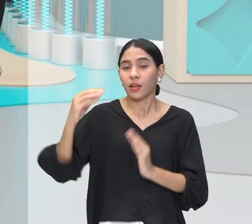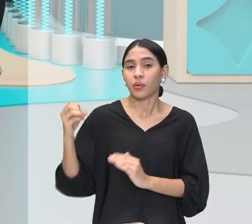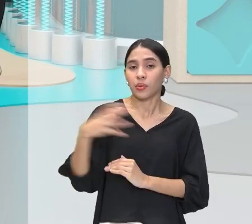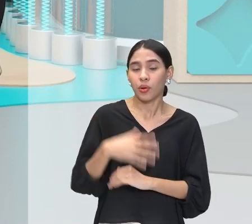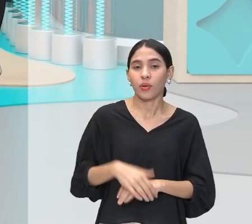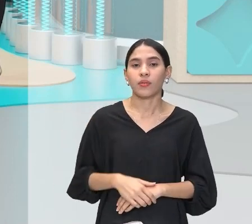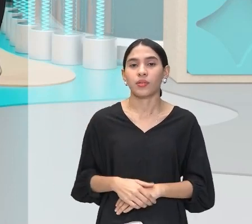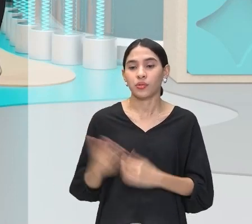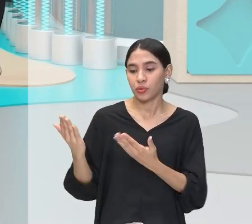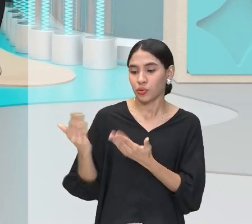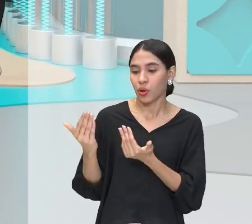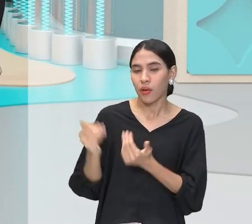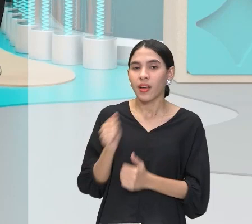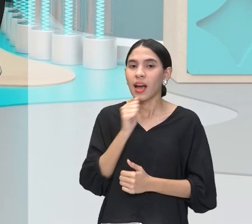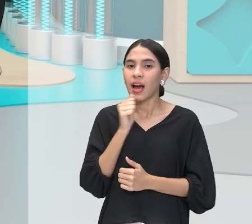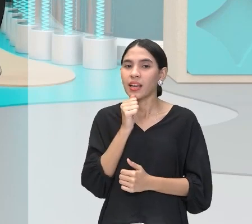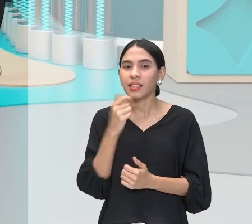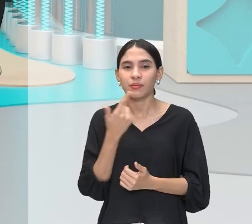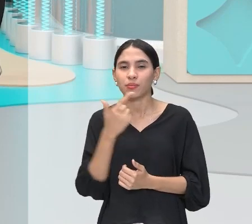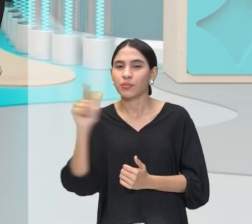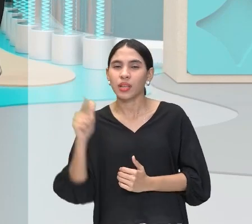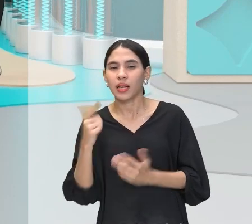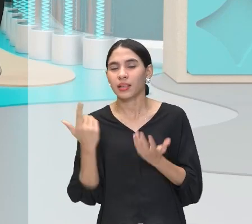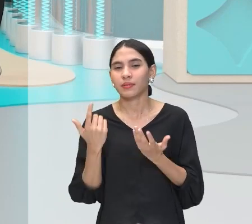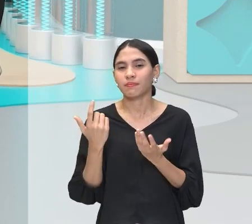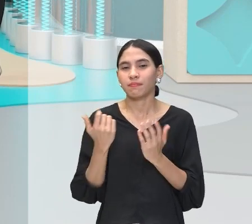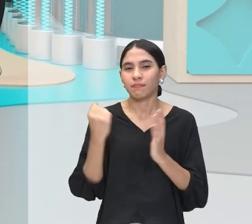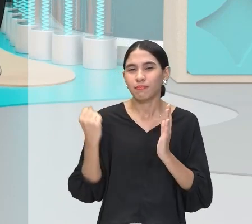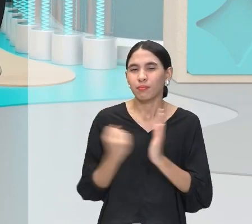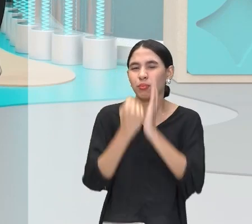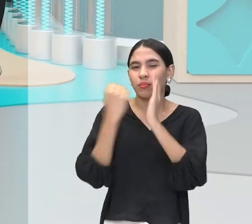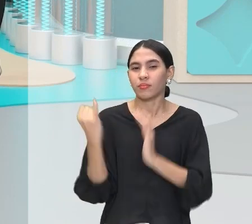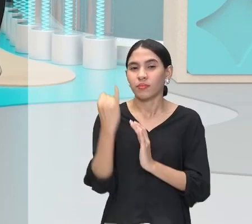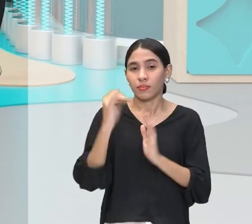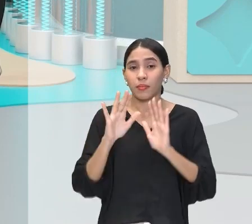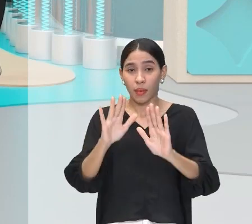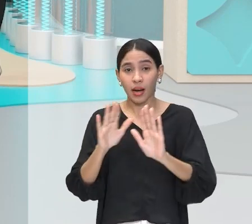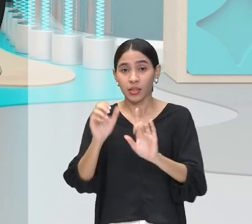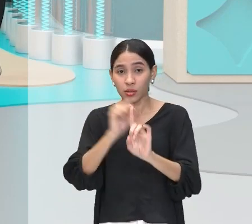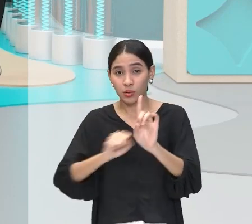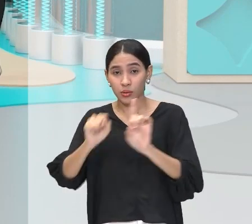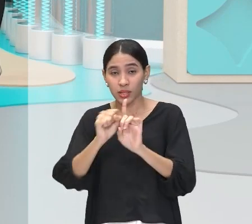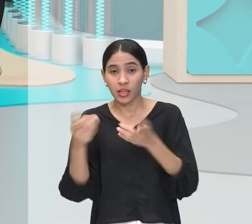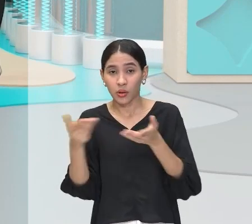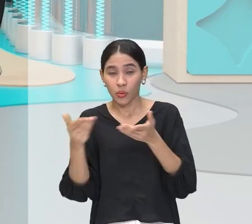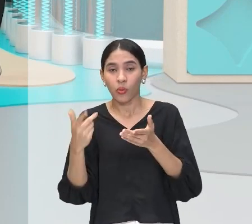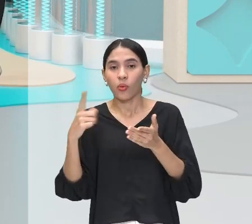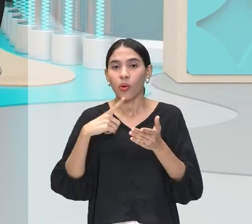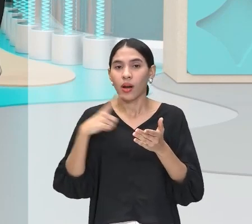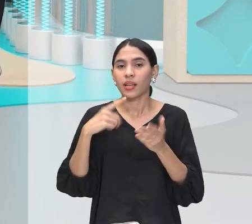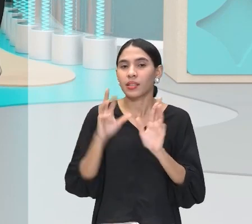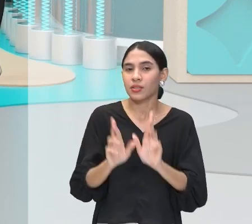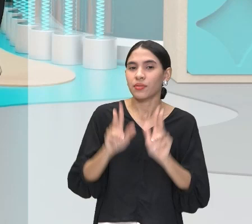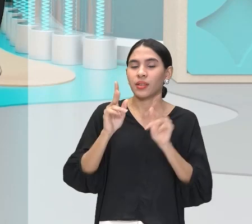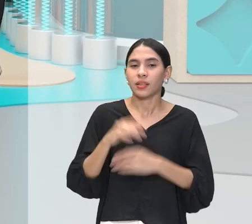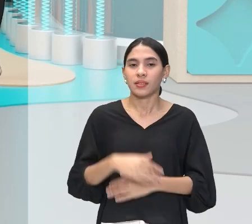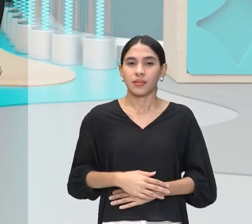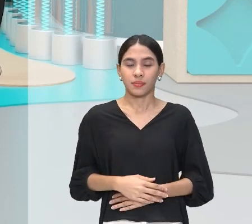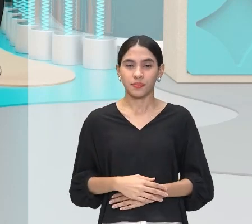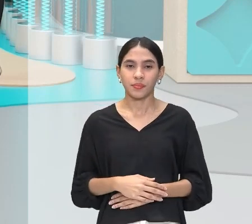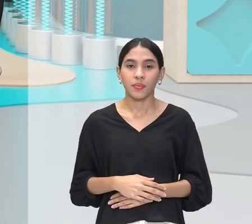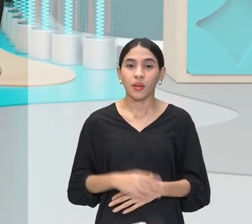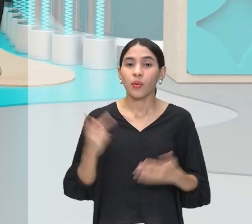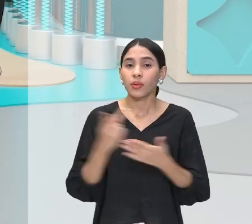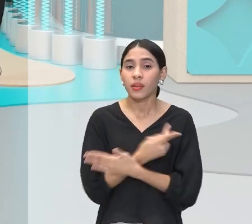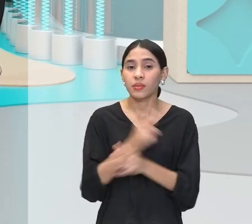aí da adolescência não é muito demarcada, mas para a nossa sociedade temos aí uma clara distinção. O fato é